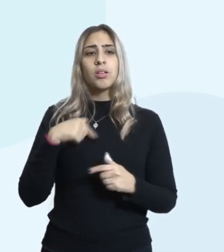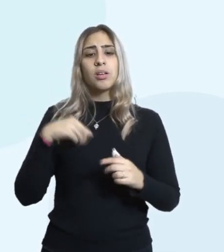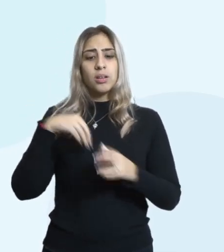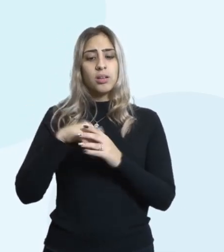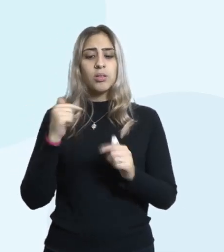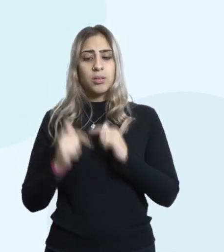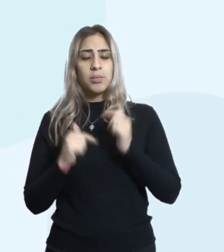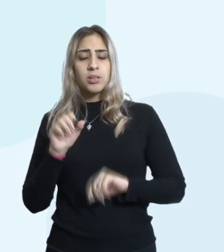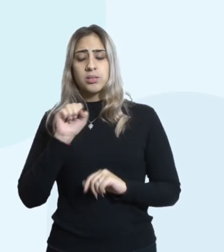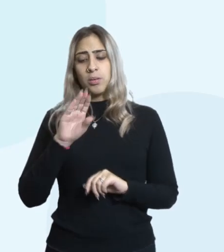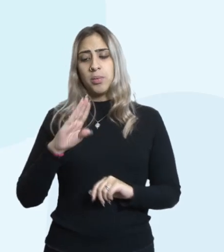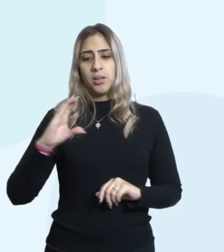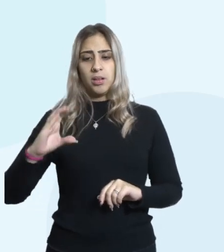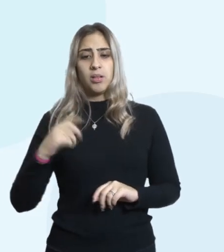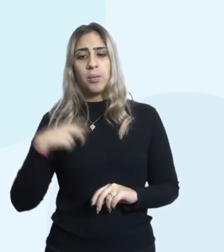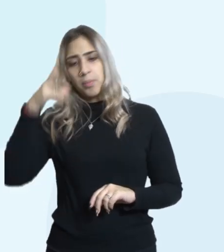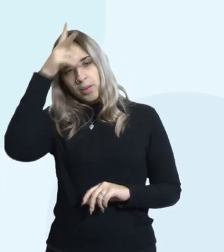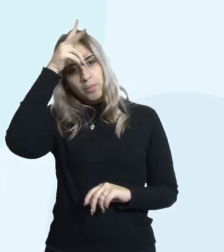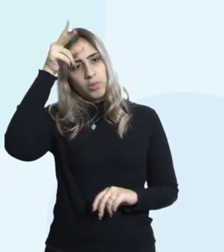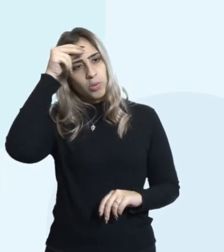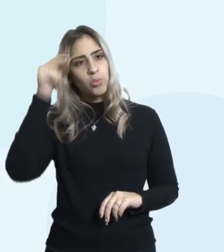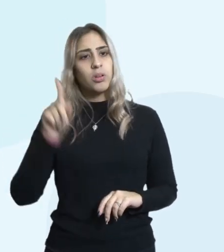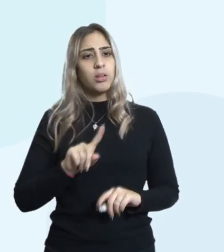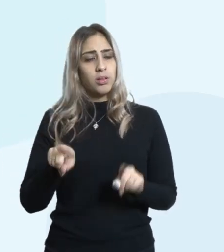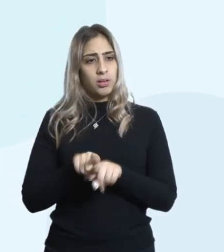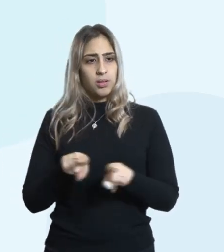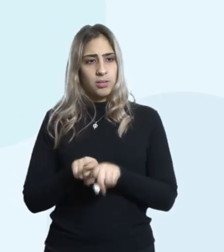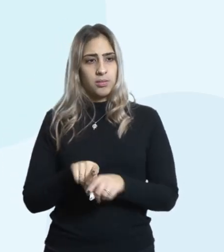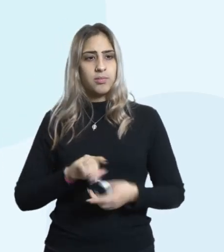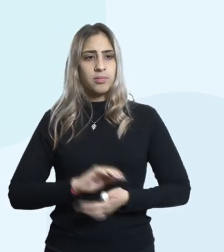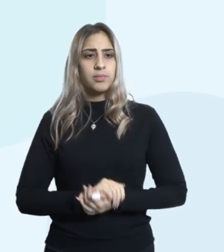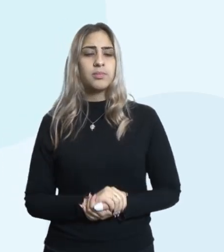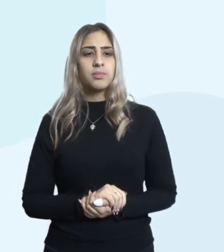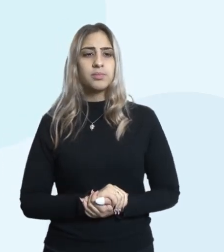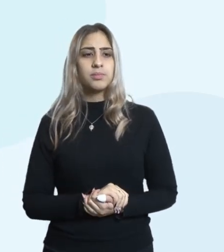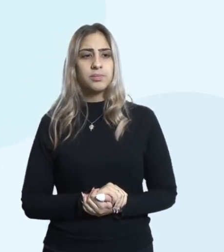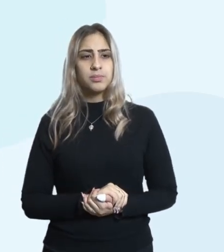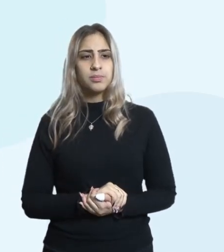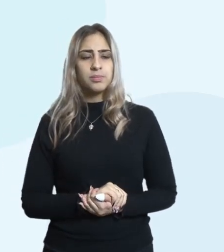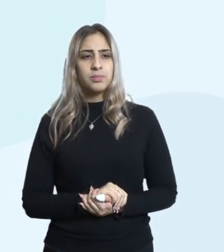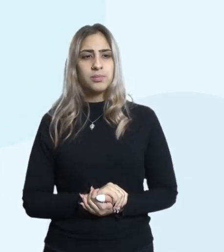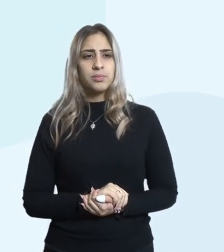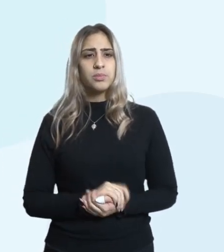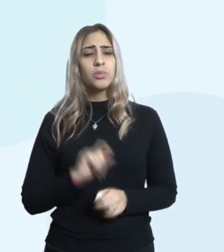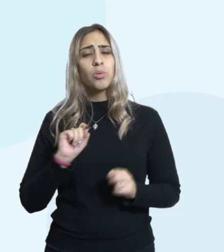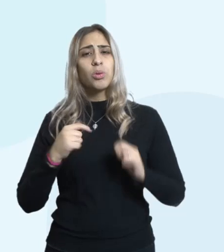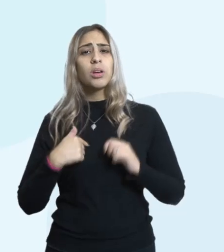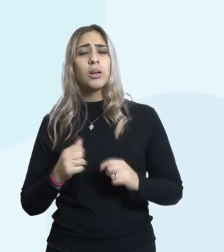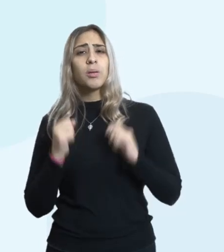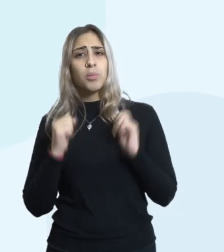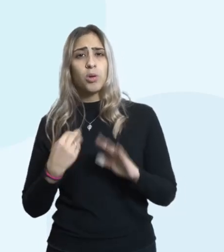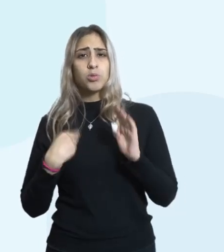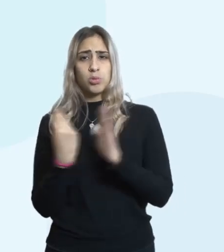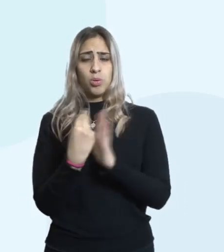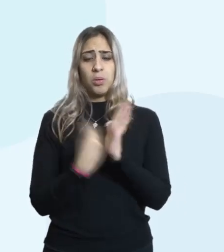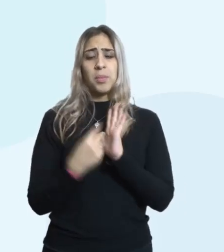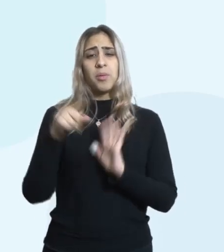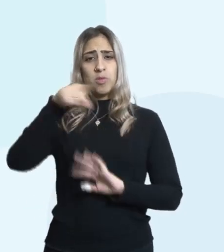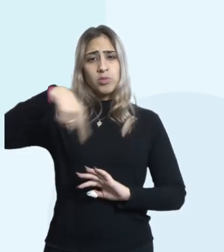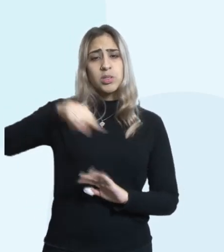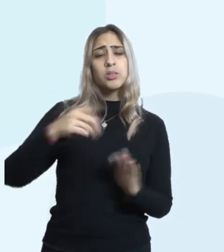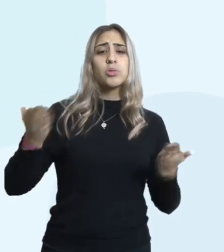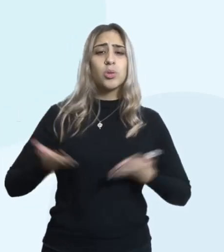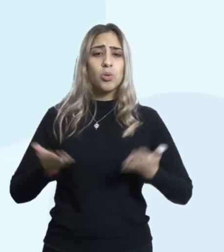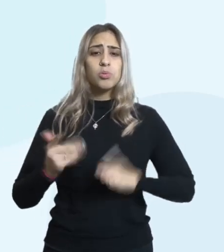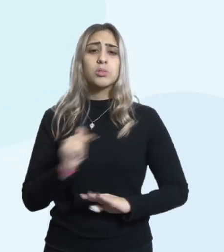em São Bernardo também, na Prefeitura também temos essas questões dos livros. O que eu posso colocar para vocês que hoje